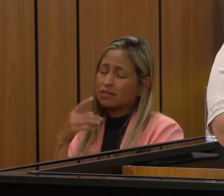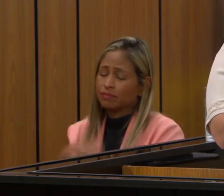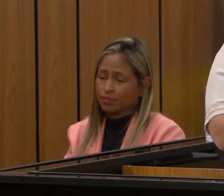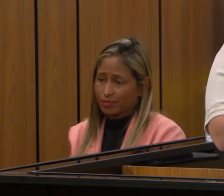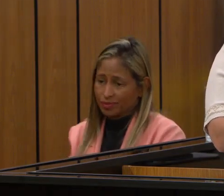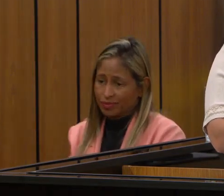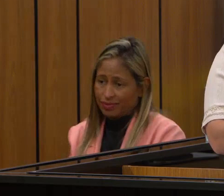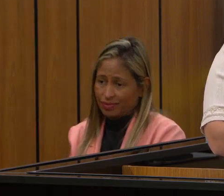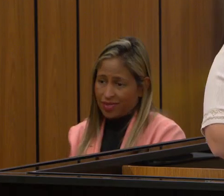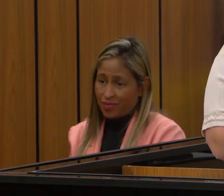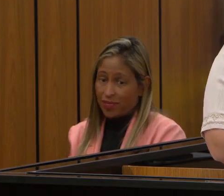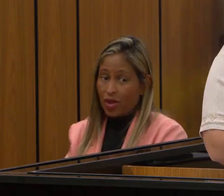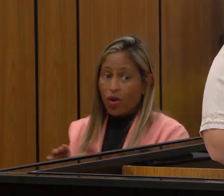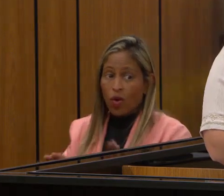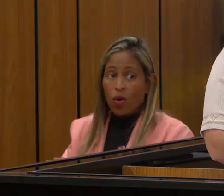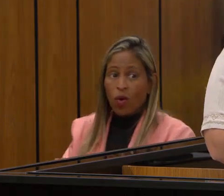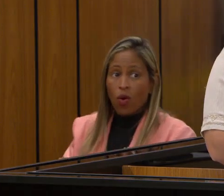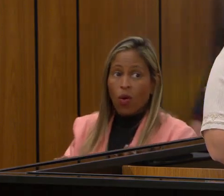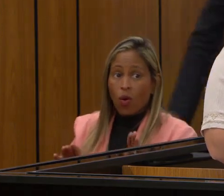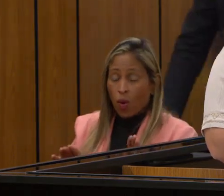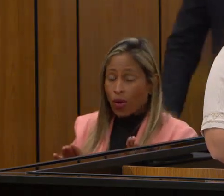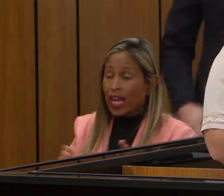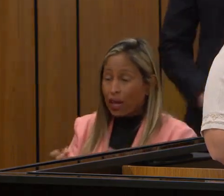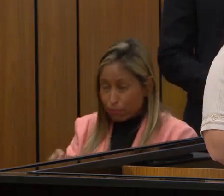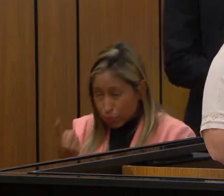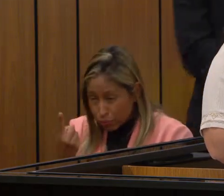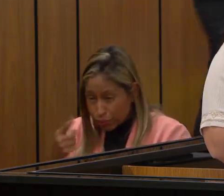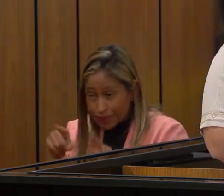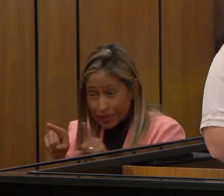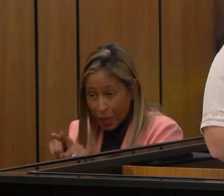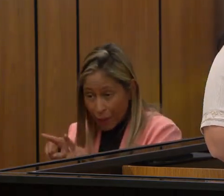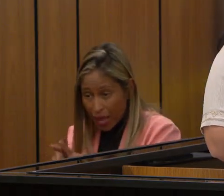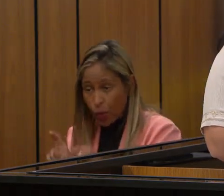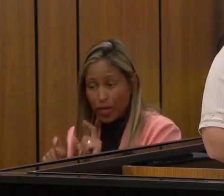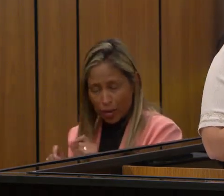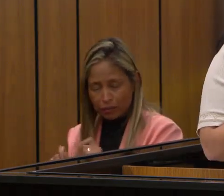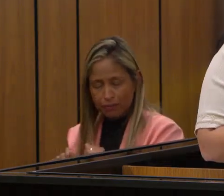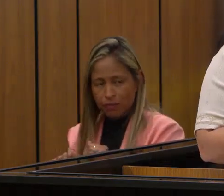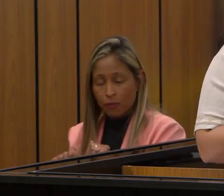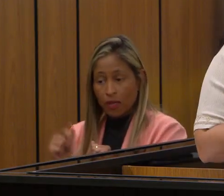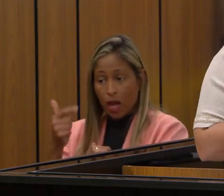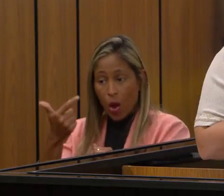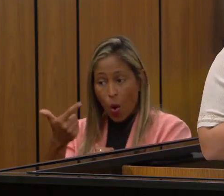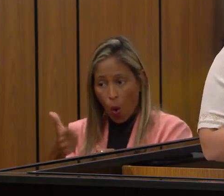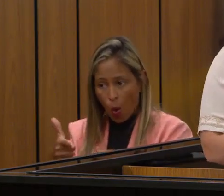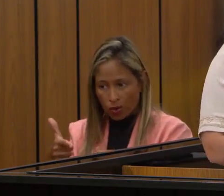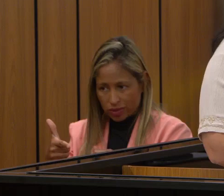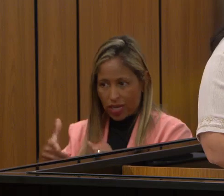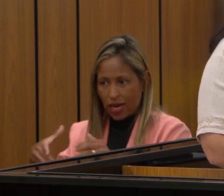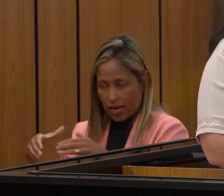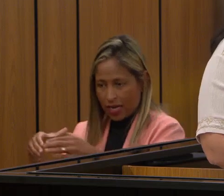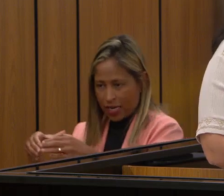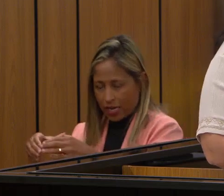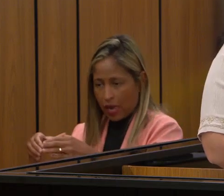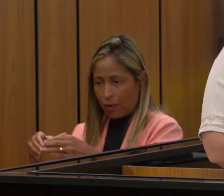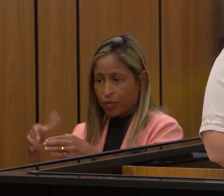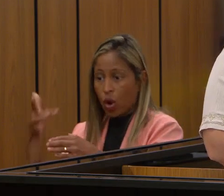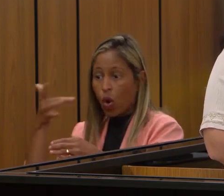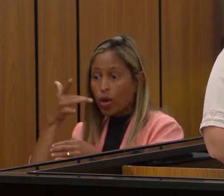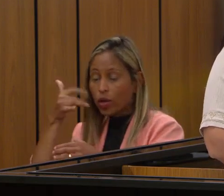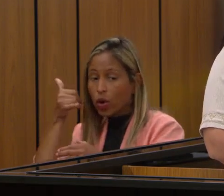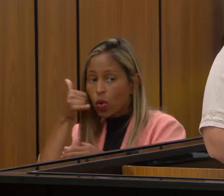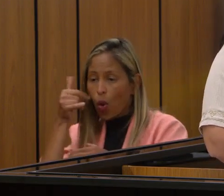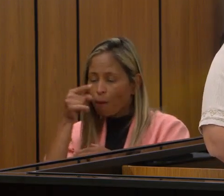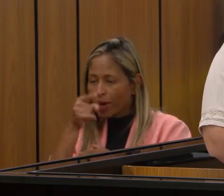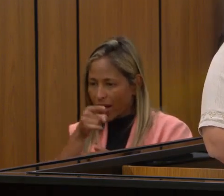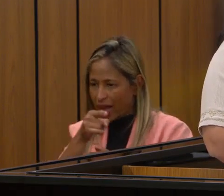o que eu achei muito estranho é uma outra clínica entrar em contato comigo